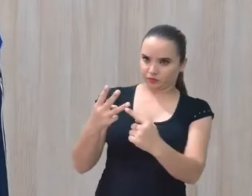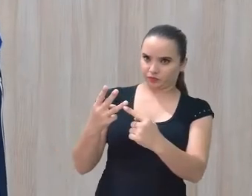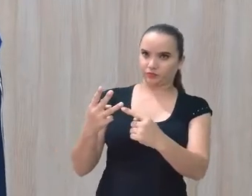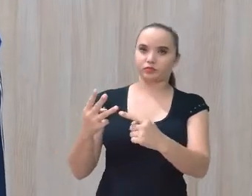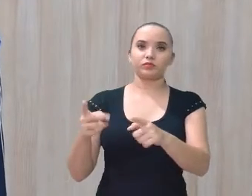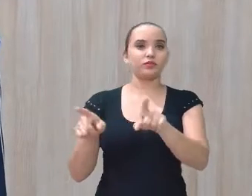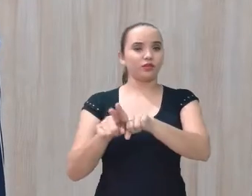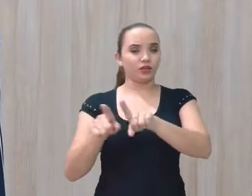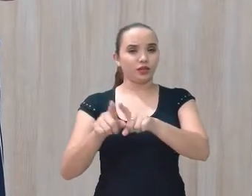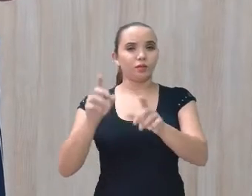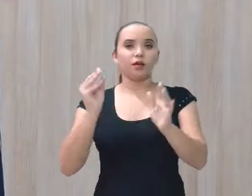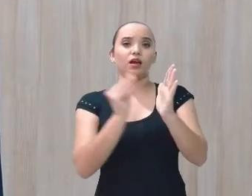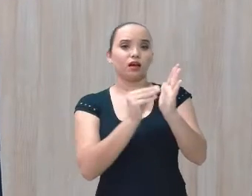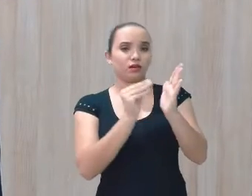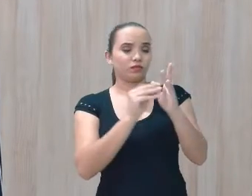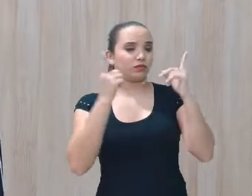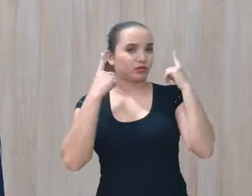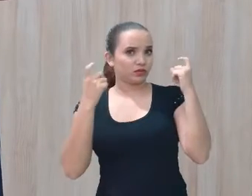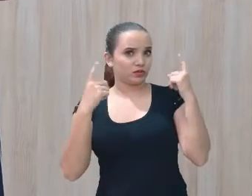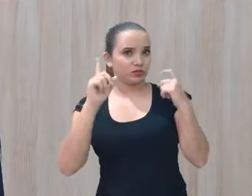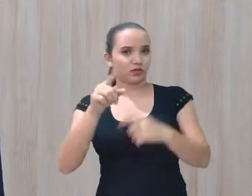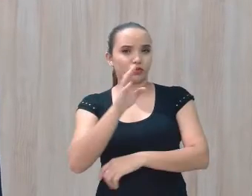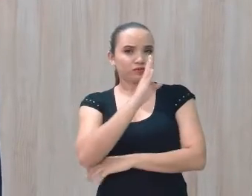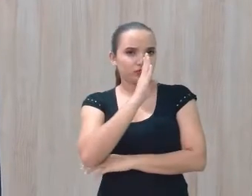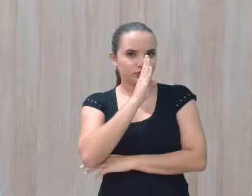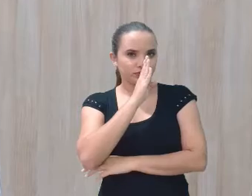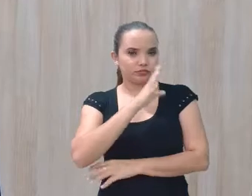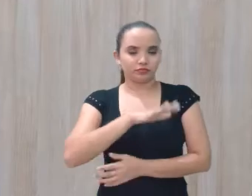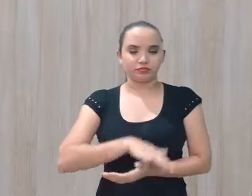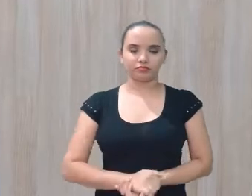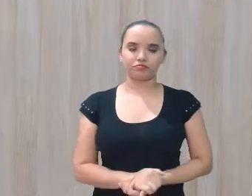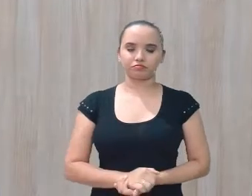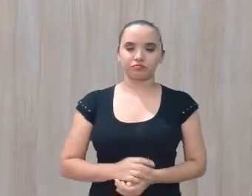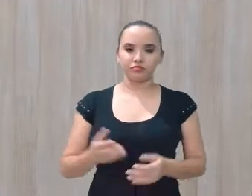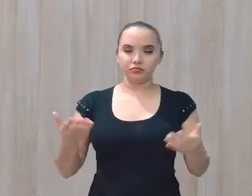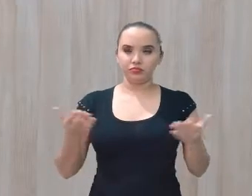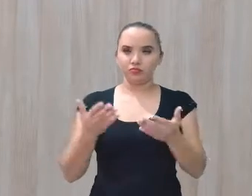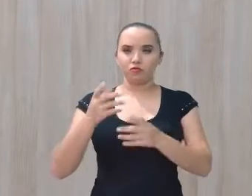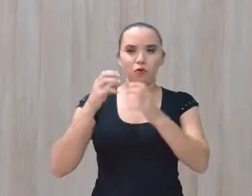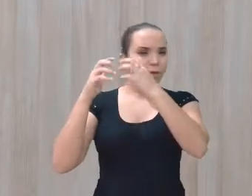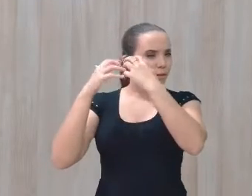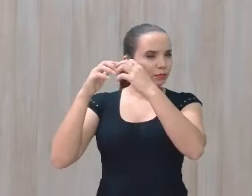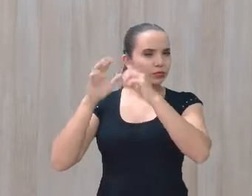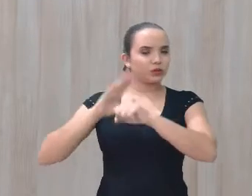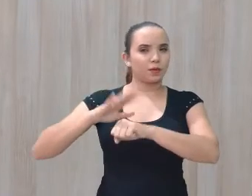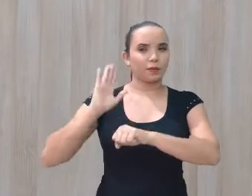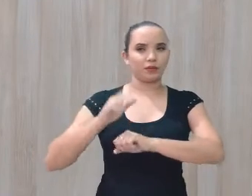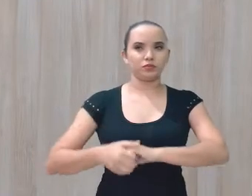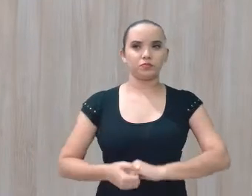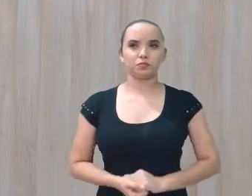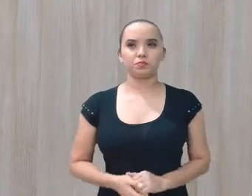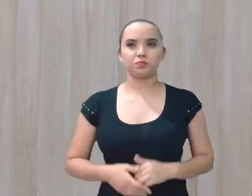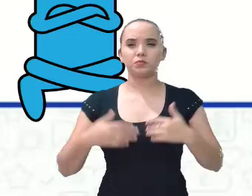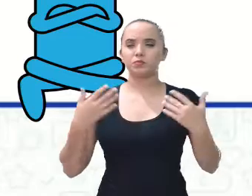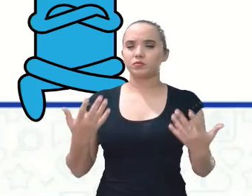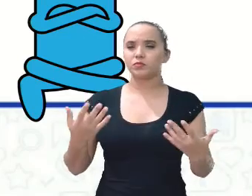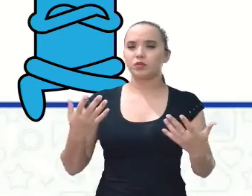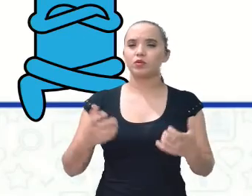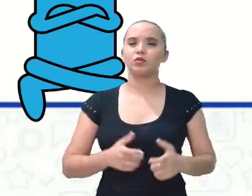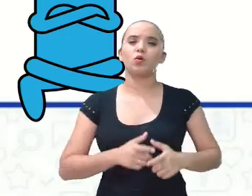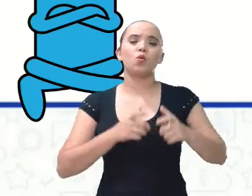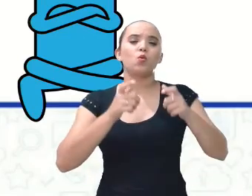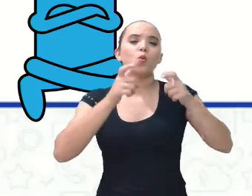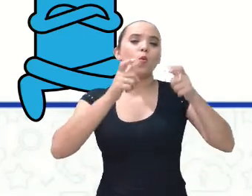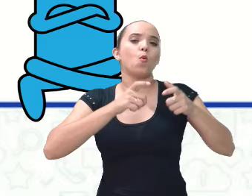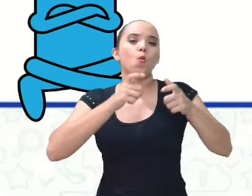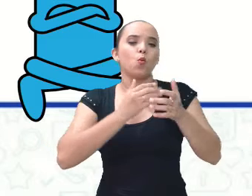a ausência de som, que é o silêncio. Vamos pensar mais um pouquinho. E aí, de onde